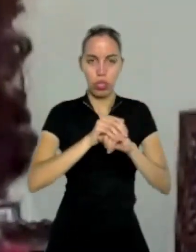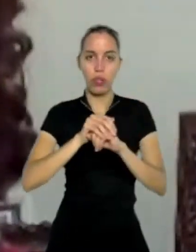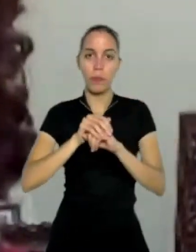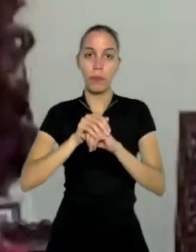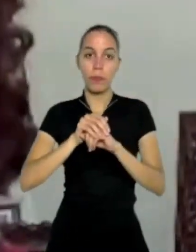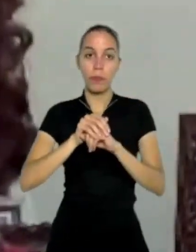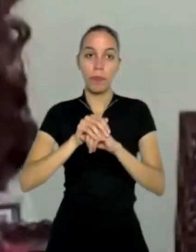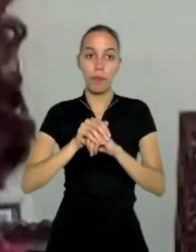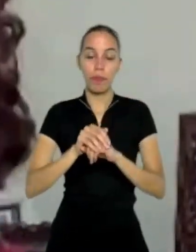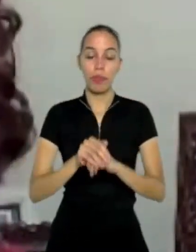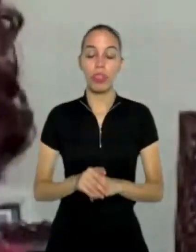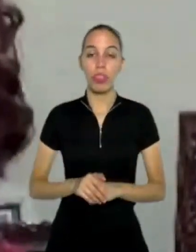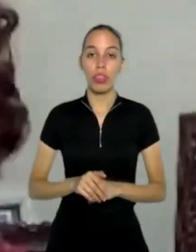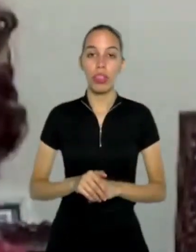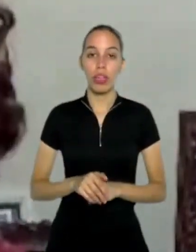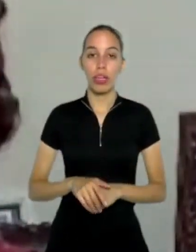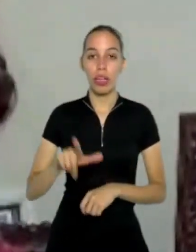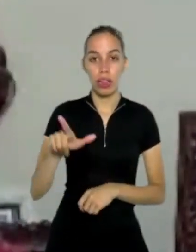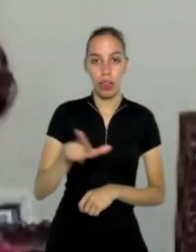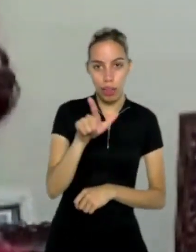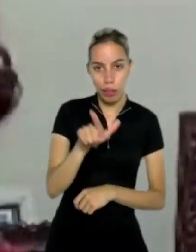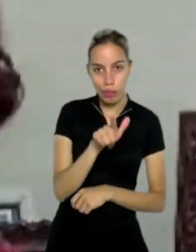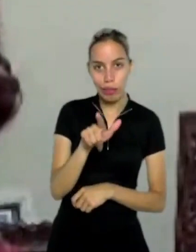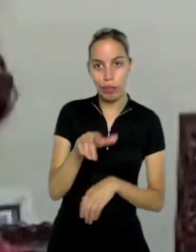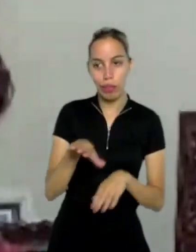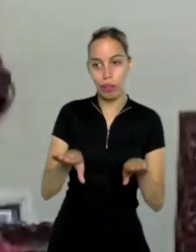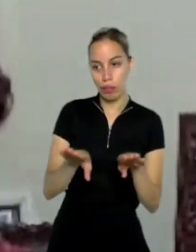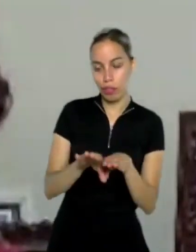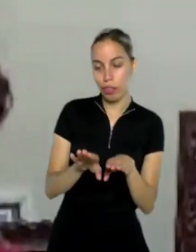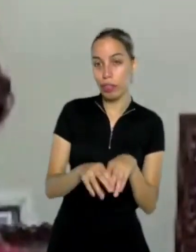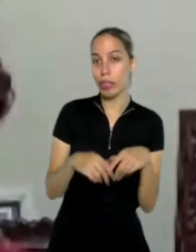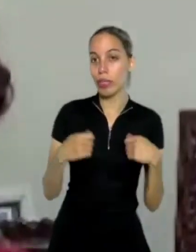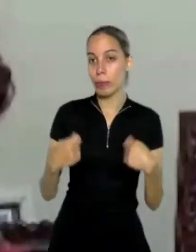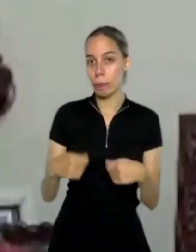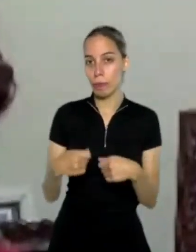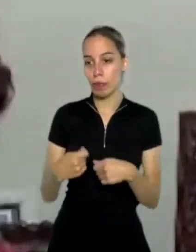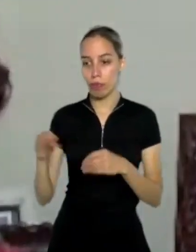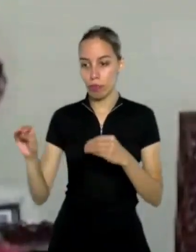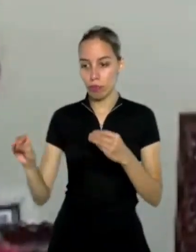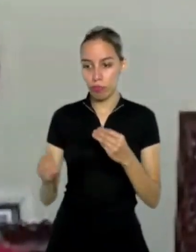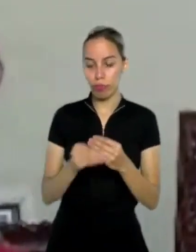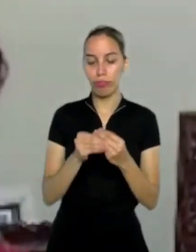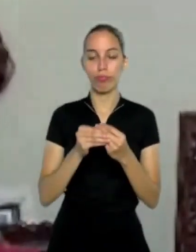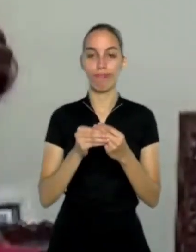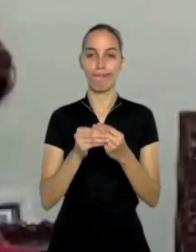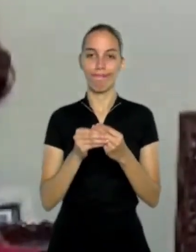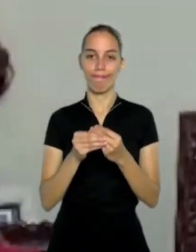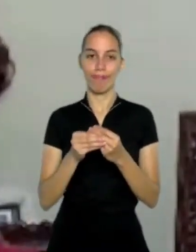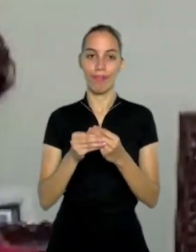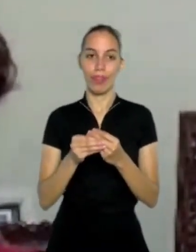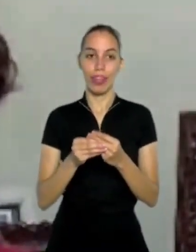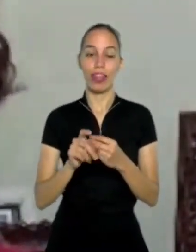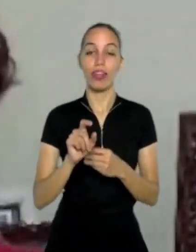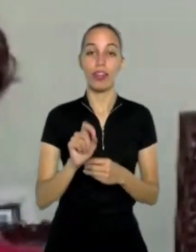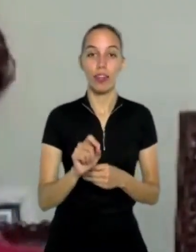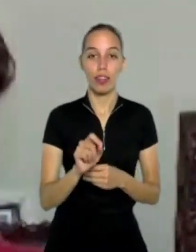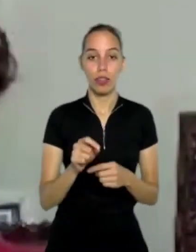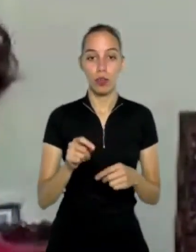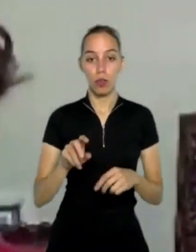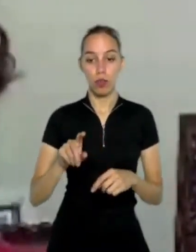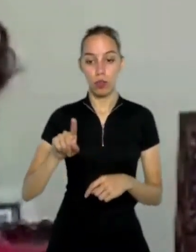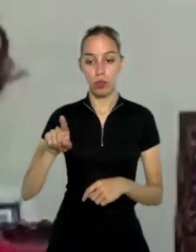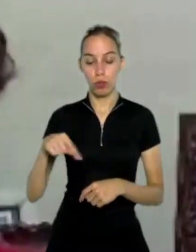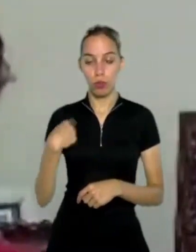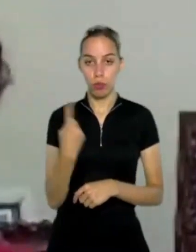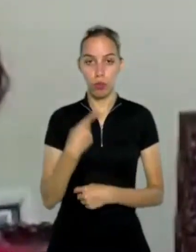a literatura contemporânea também precisa de ser colocada em pauta, né? Então, o nosso objetivo com Rosas Literárias é esse. Então,